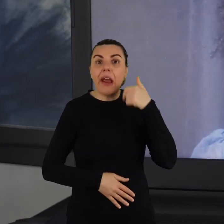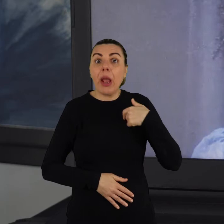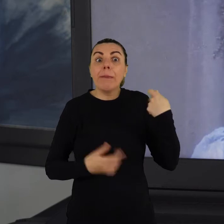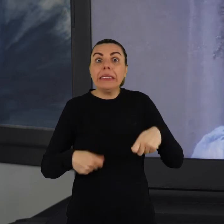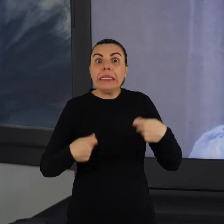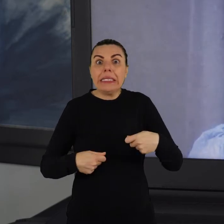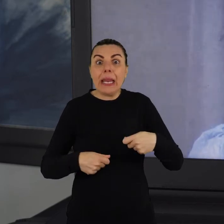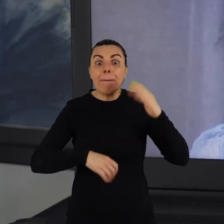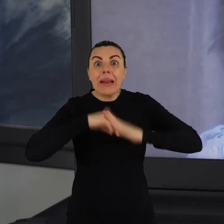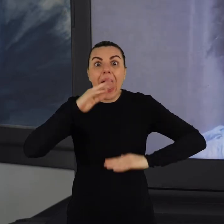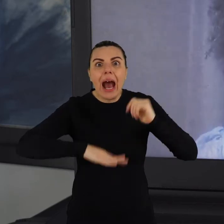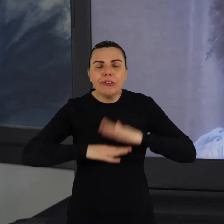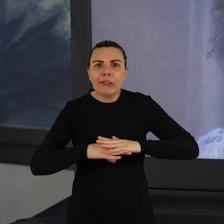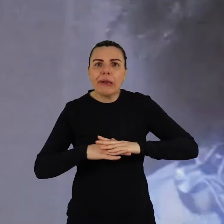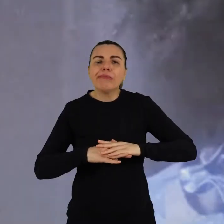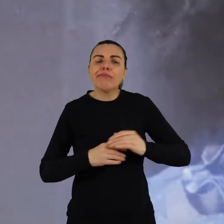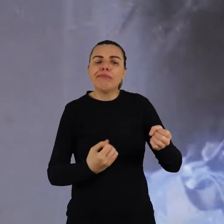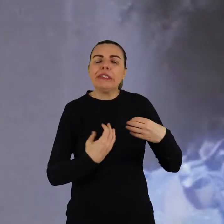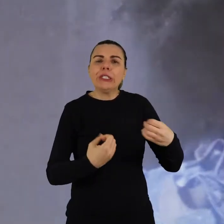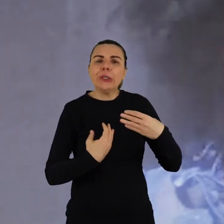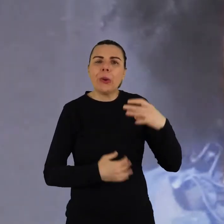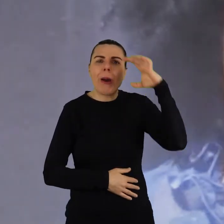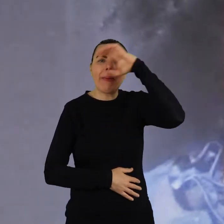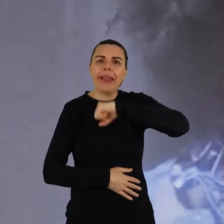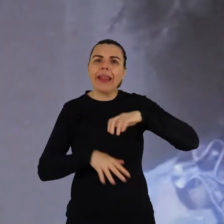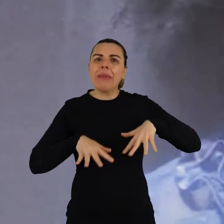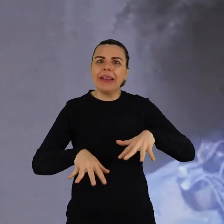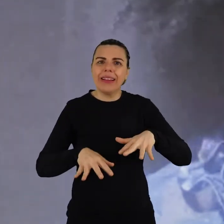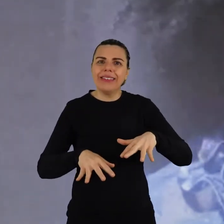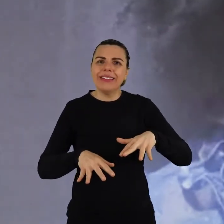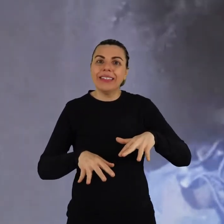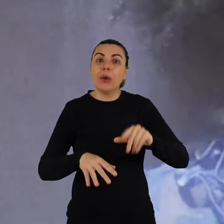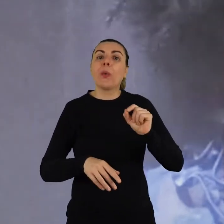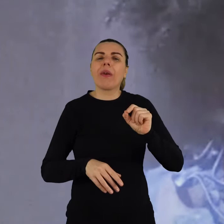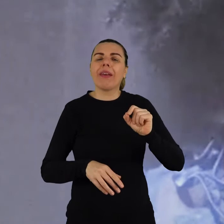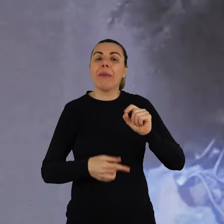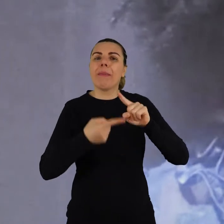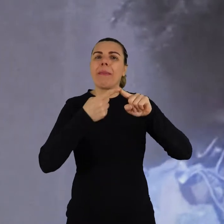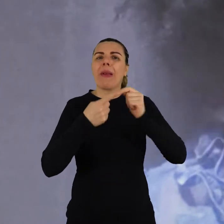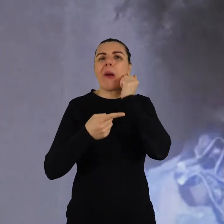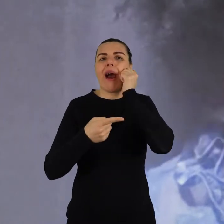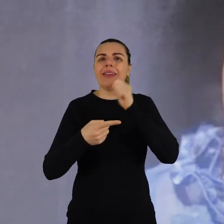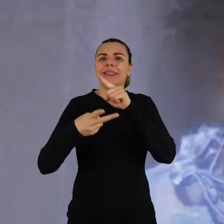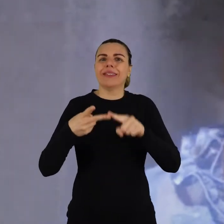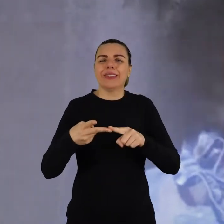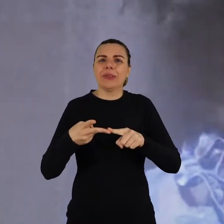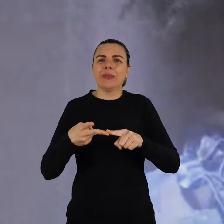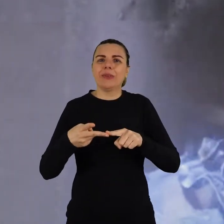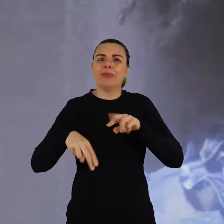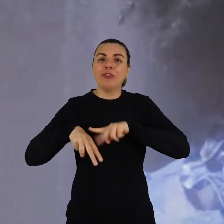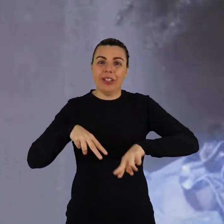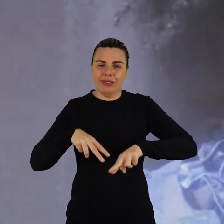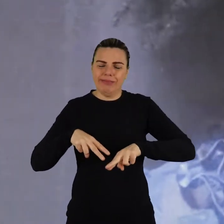prática aquilo que a minha militância me ensinou, que raça vem antes de gênero. Foi dolorido,